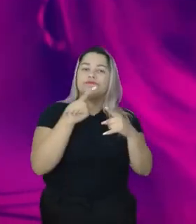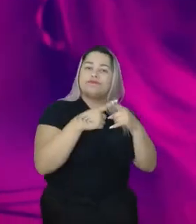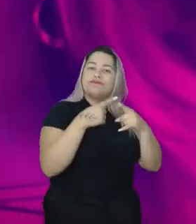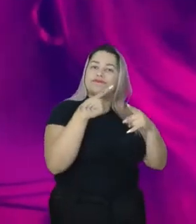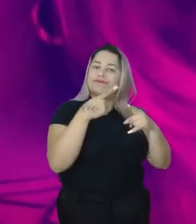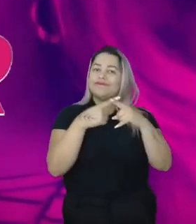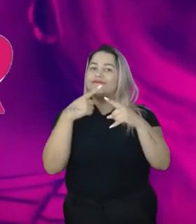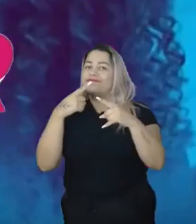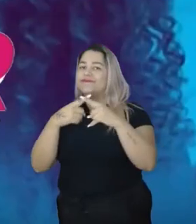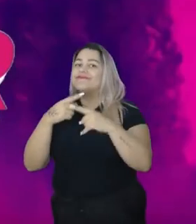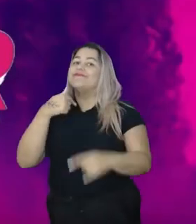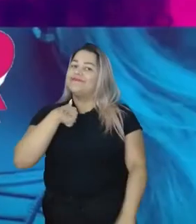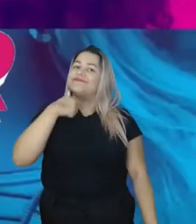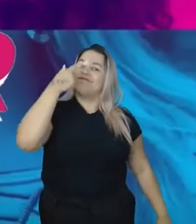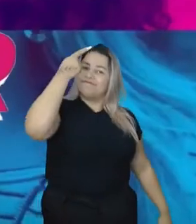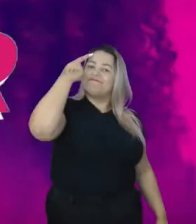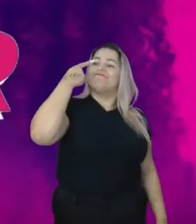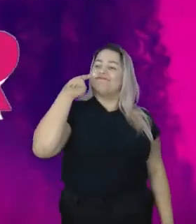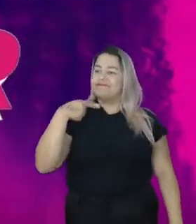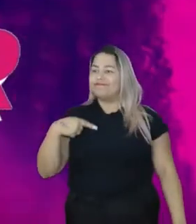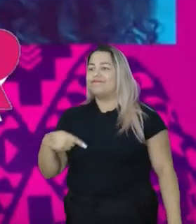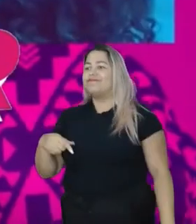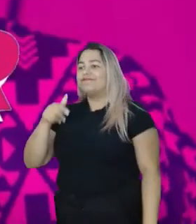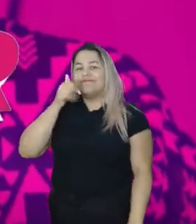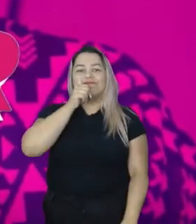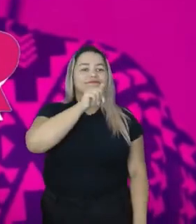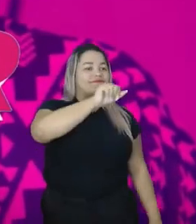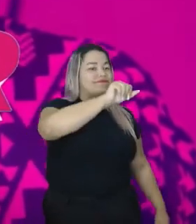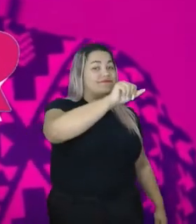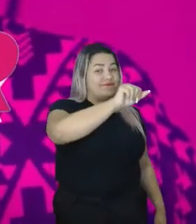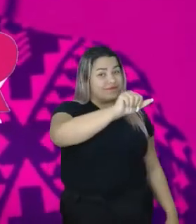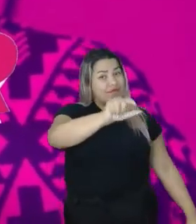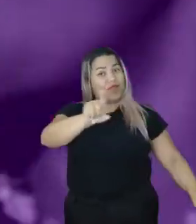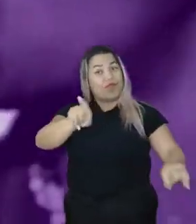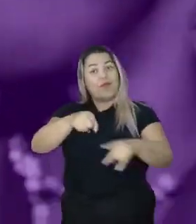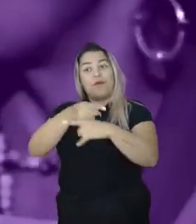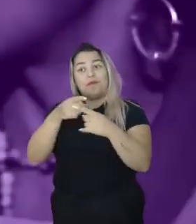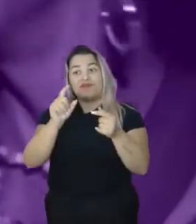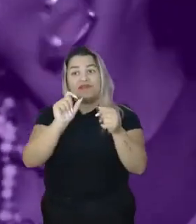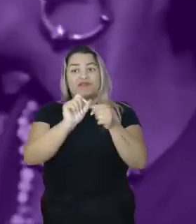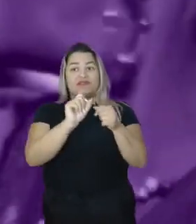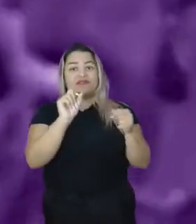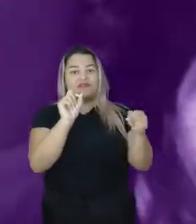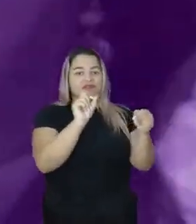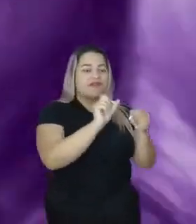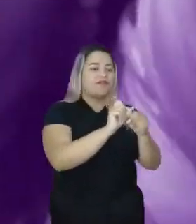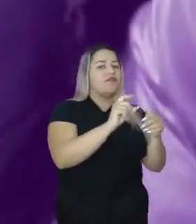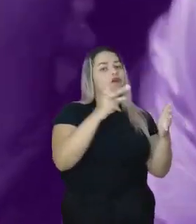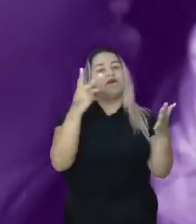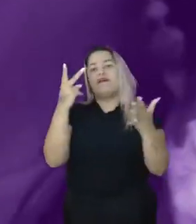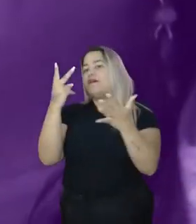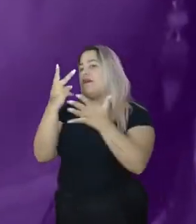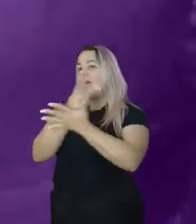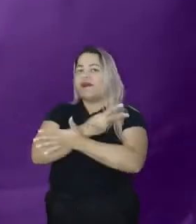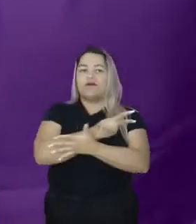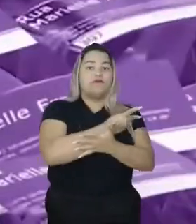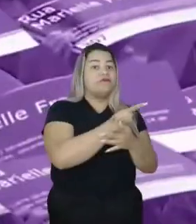Porque eu sou mulher pra fazer